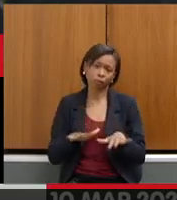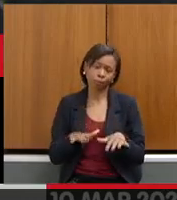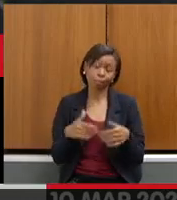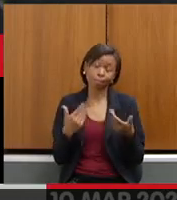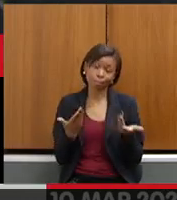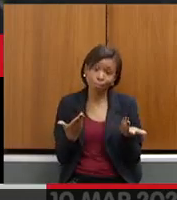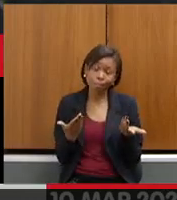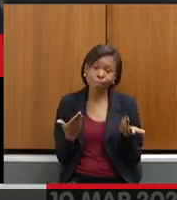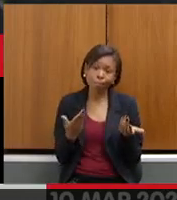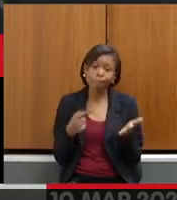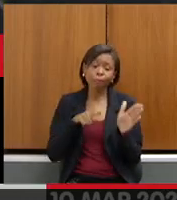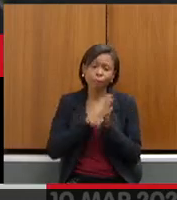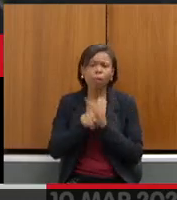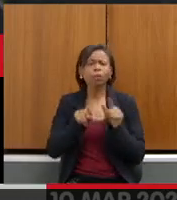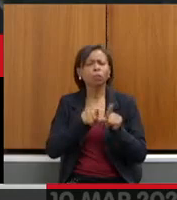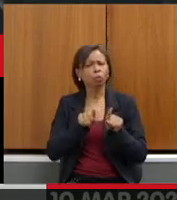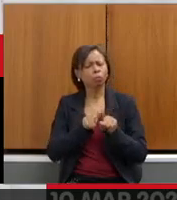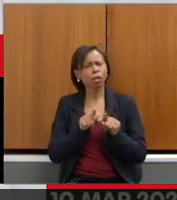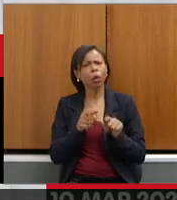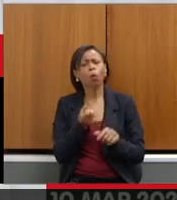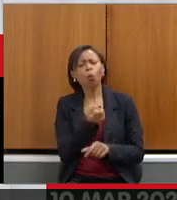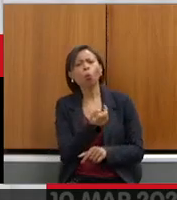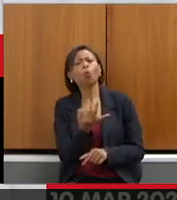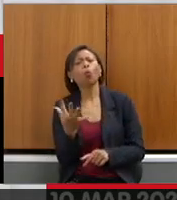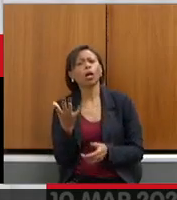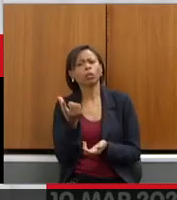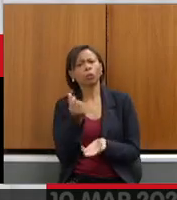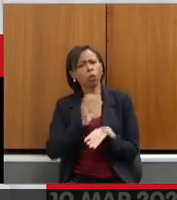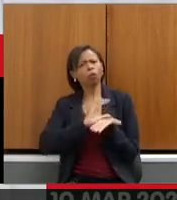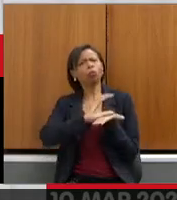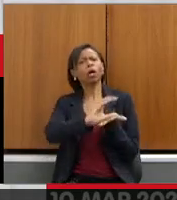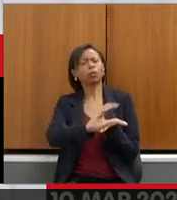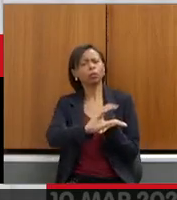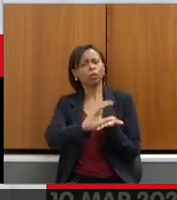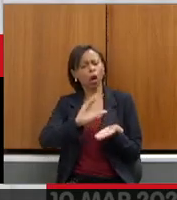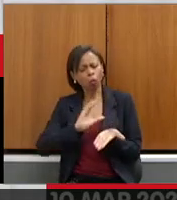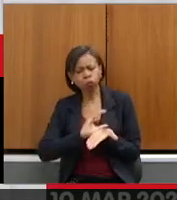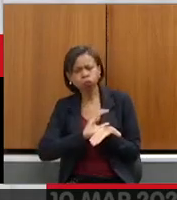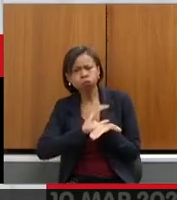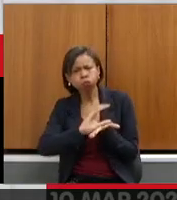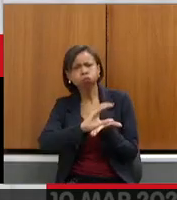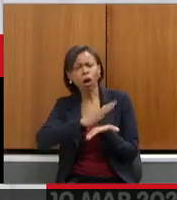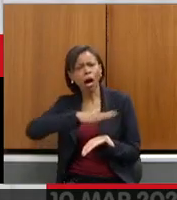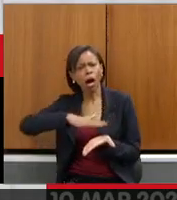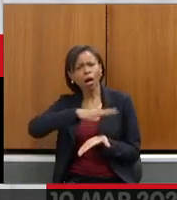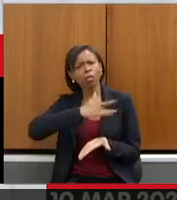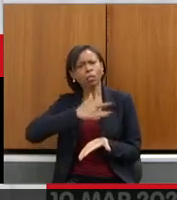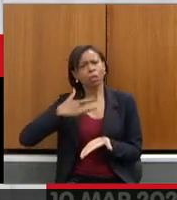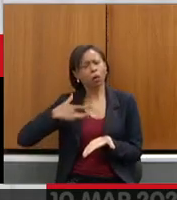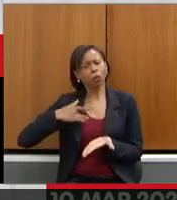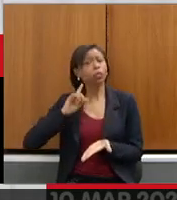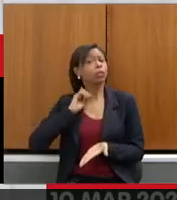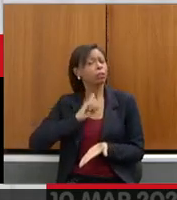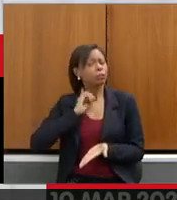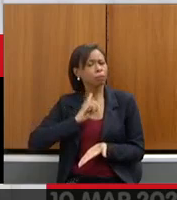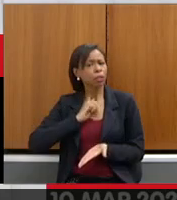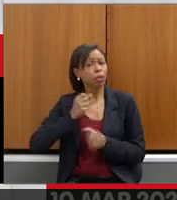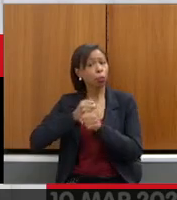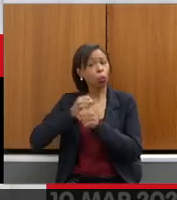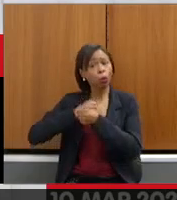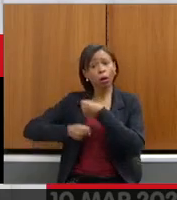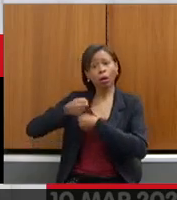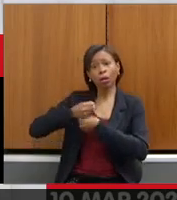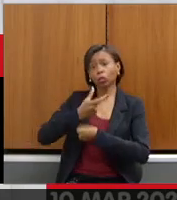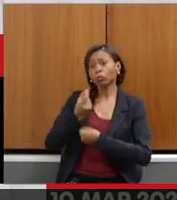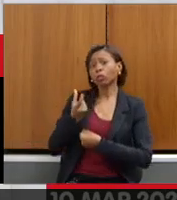gostaria que só nos dissesse conta de fato foi investido não empenhado Mas de fato um vestido na saúde dos mineiros no ano